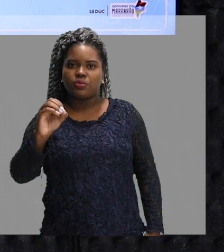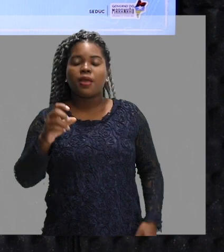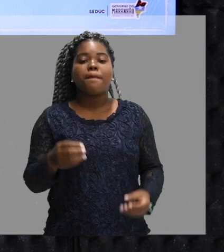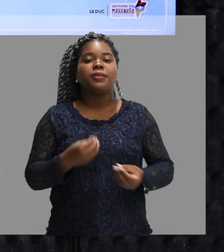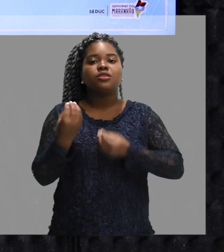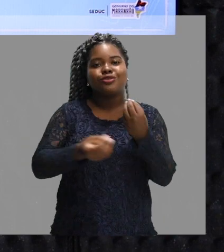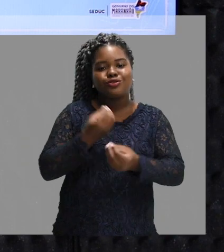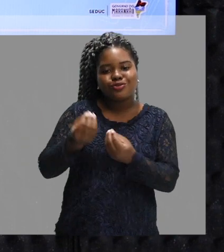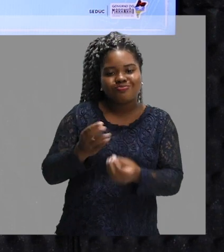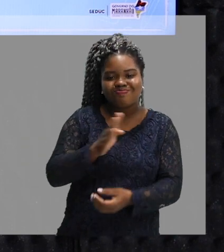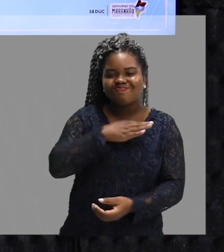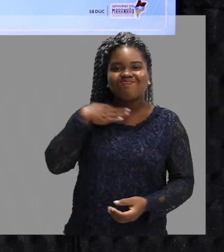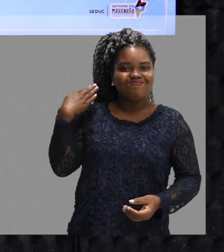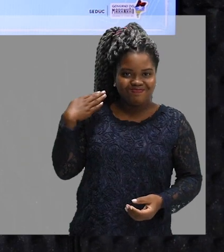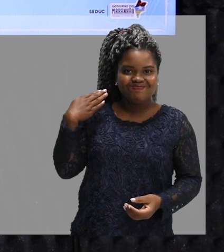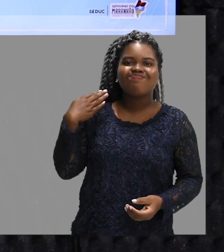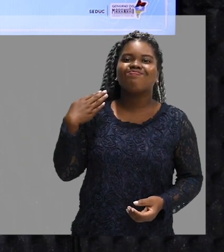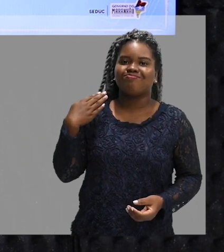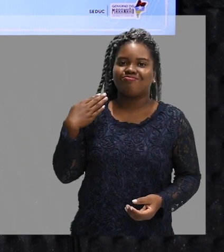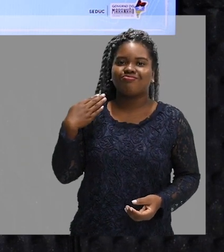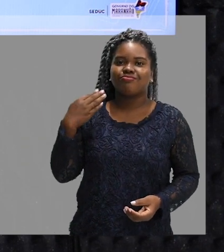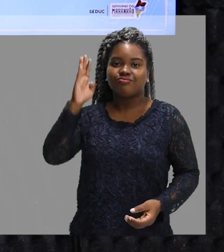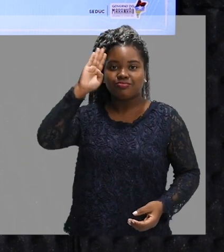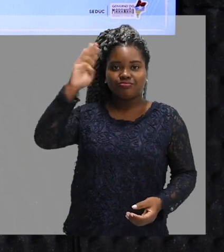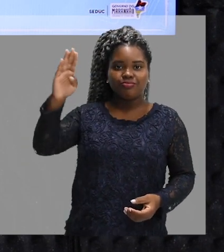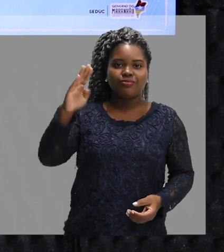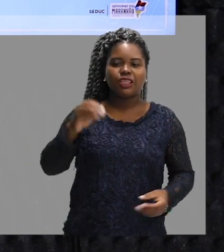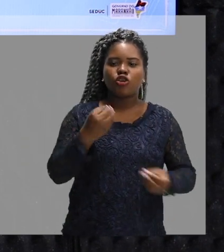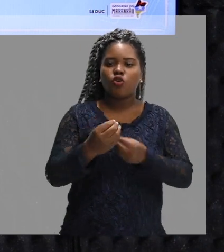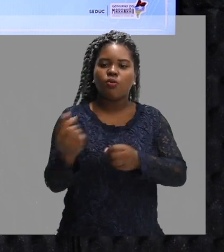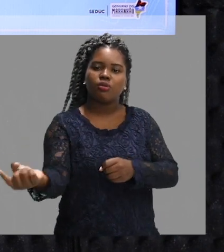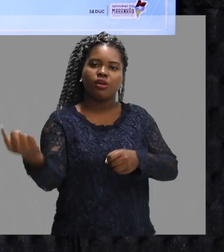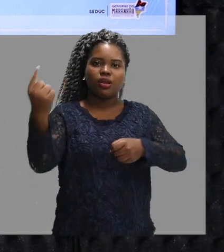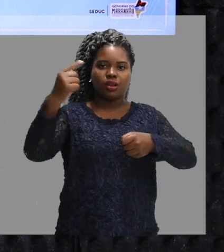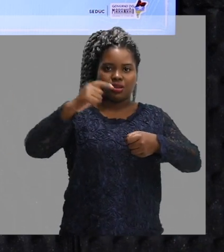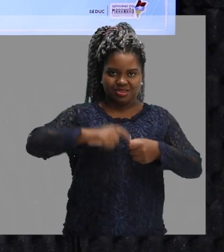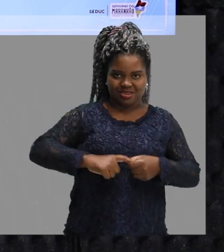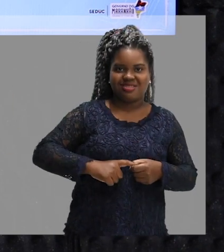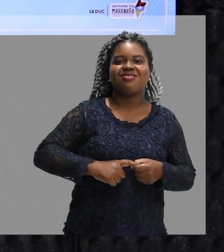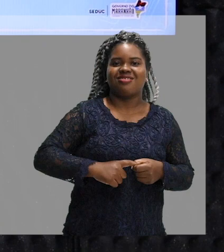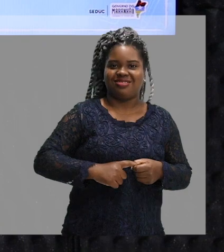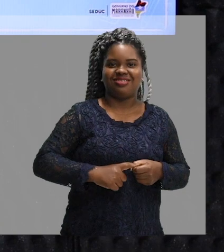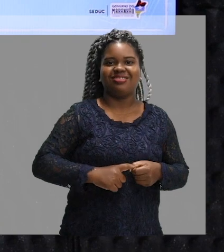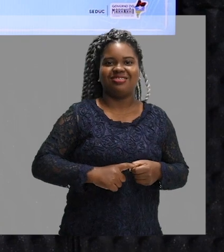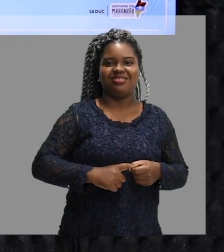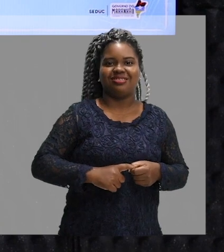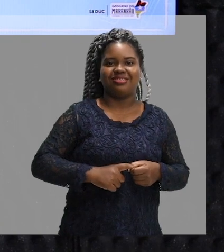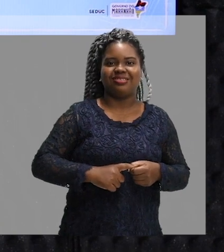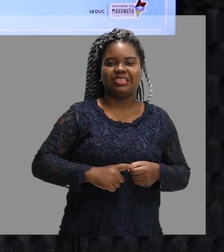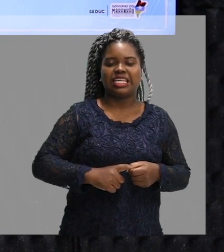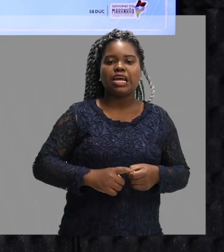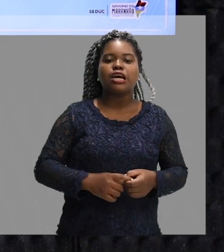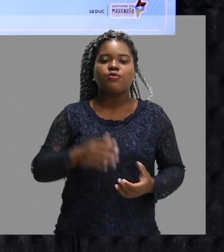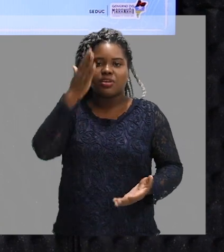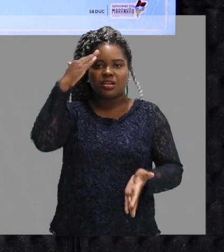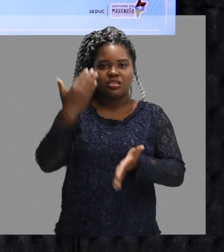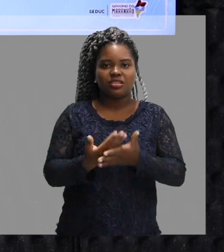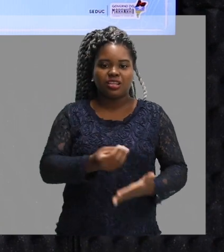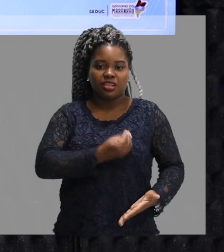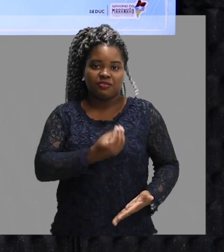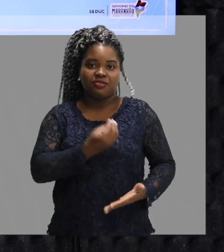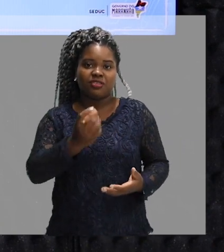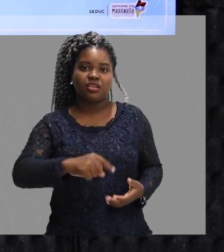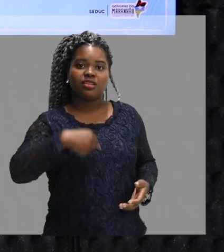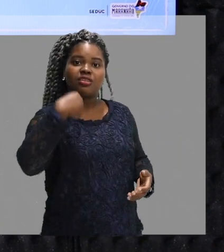e principalmente porque eles iam voltar. Voltar como assim? Porque eles acreditavam em vida após a morte e principalmente em